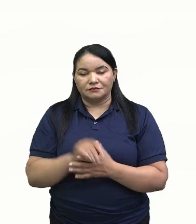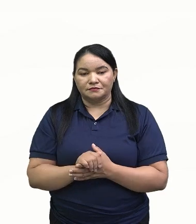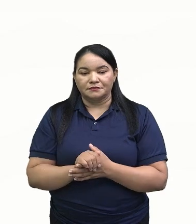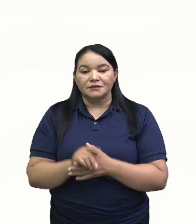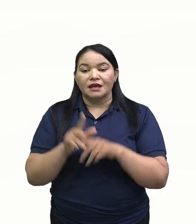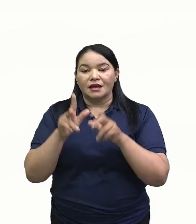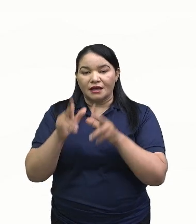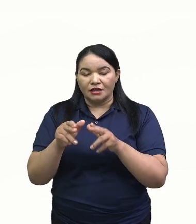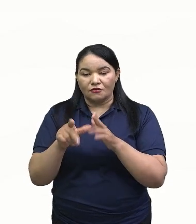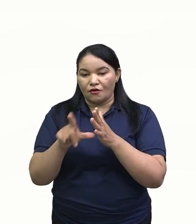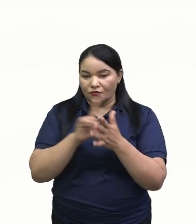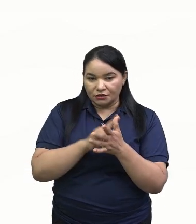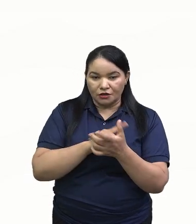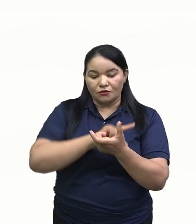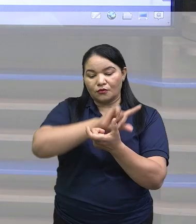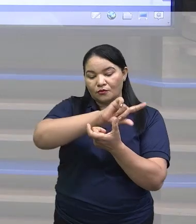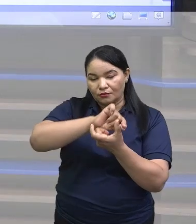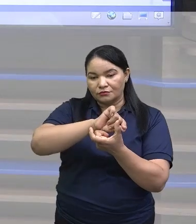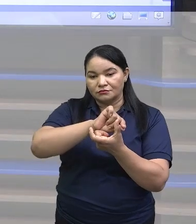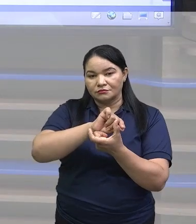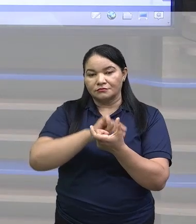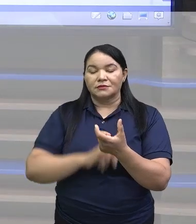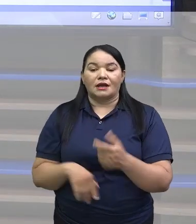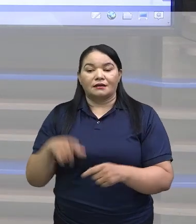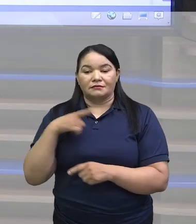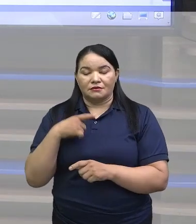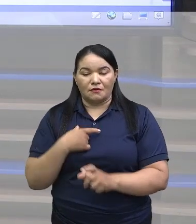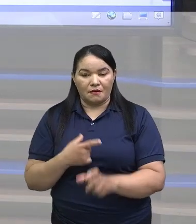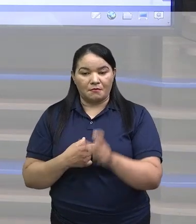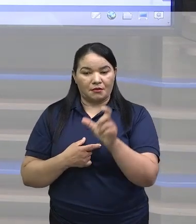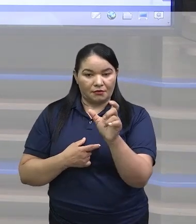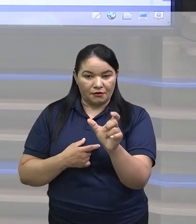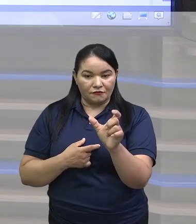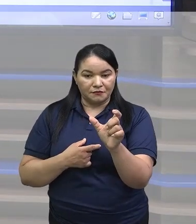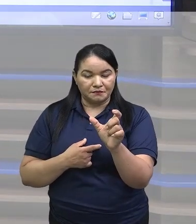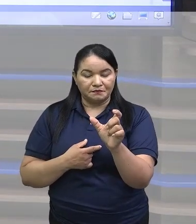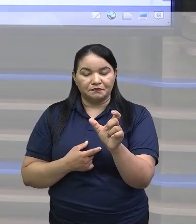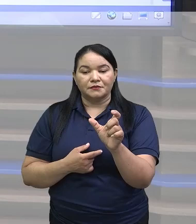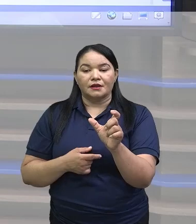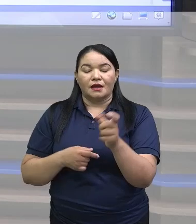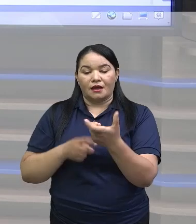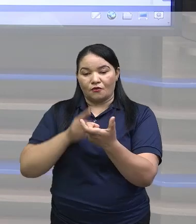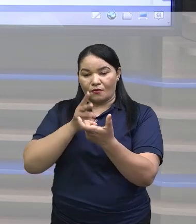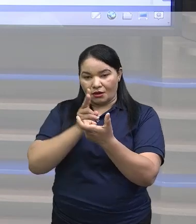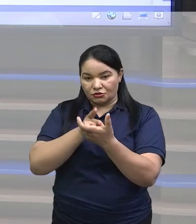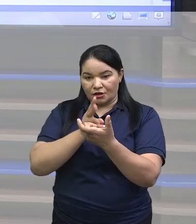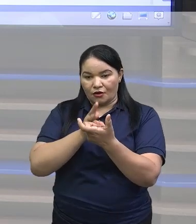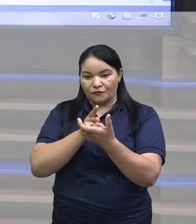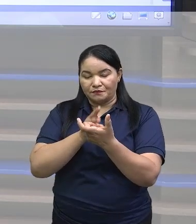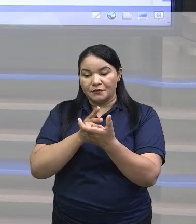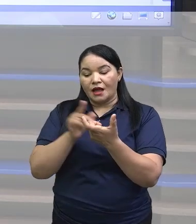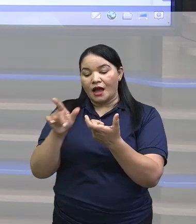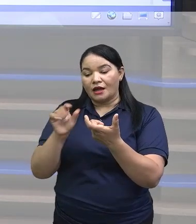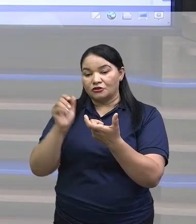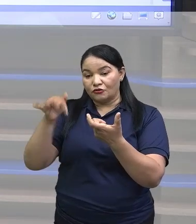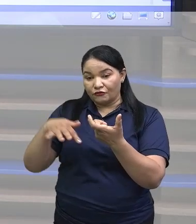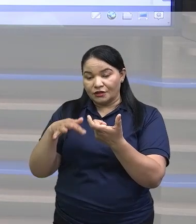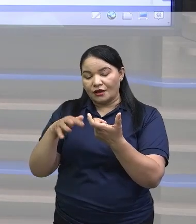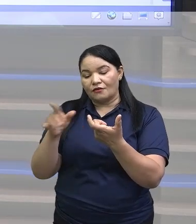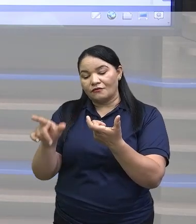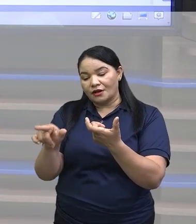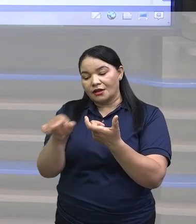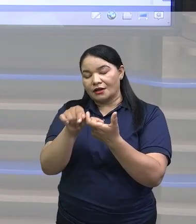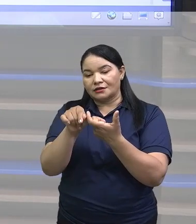prefixo. Então, você vai ter uma palavra, um radical, e no final dela, você vai